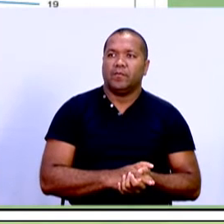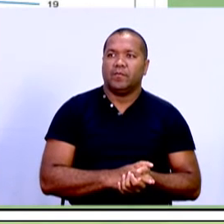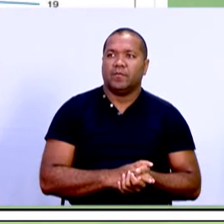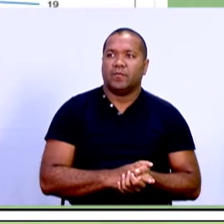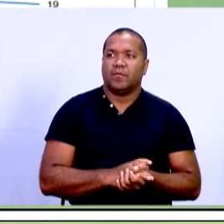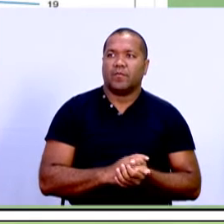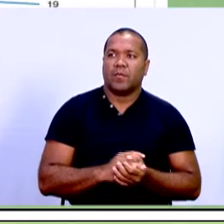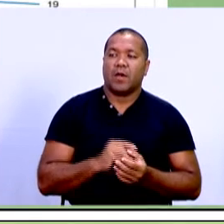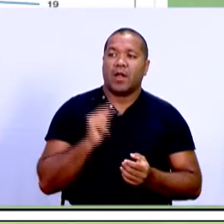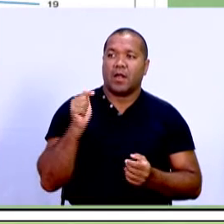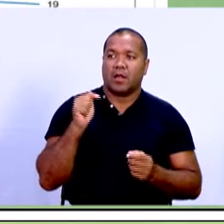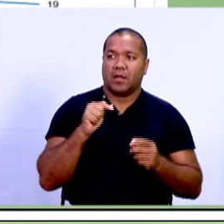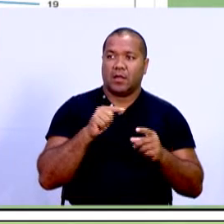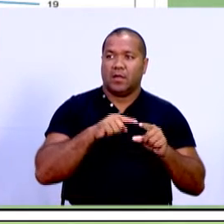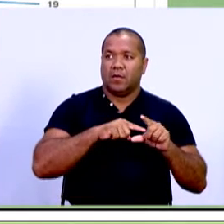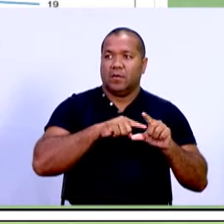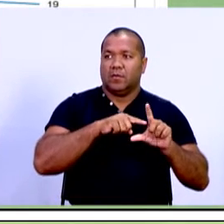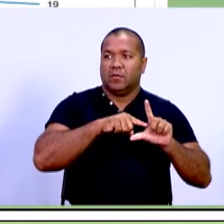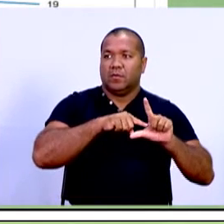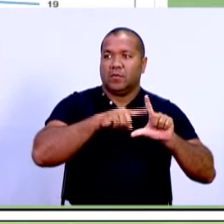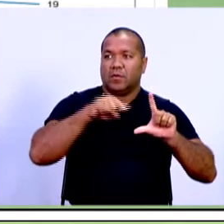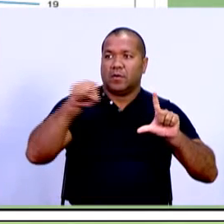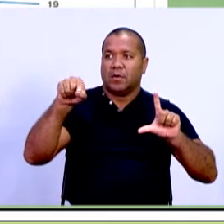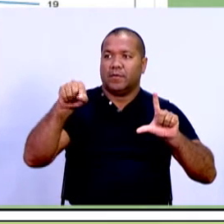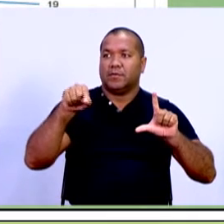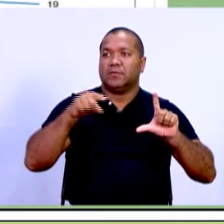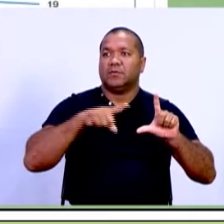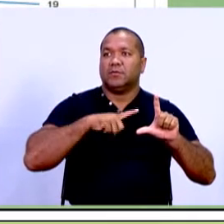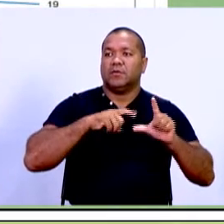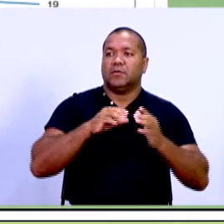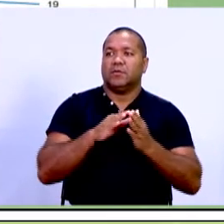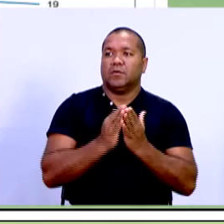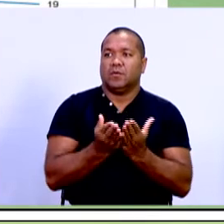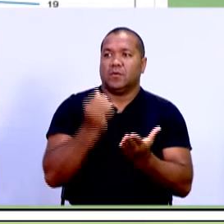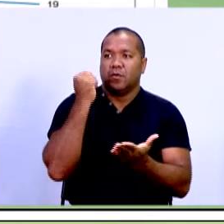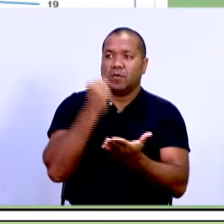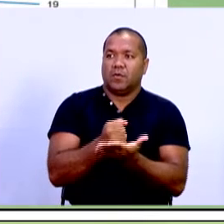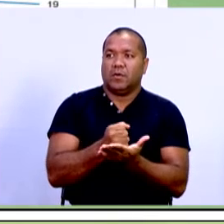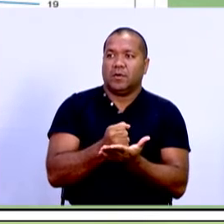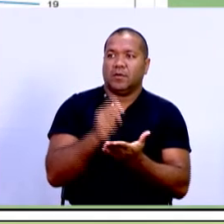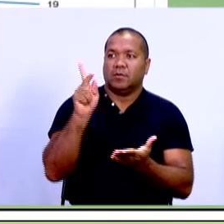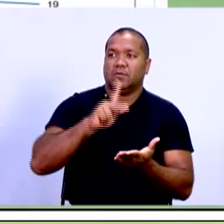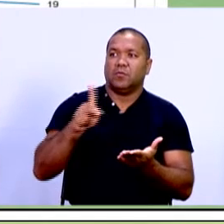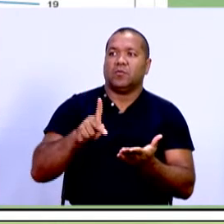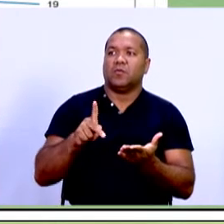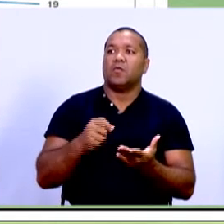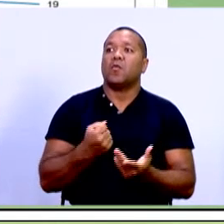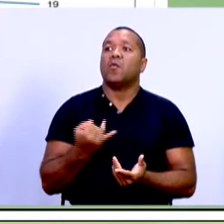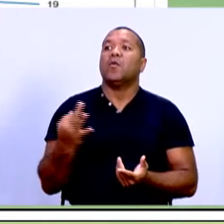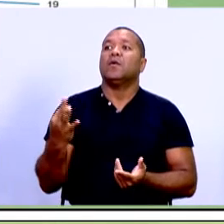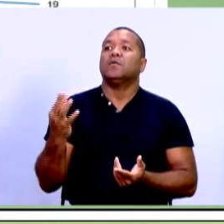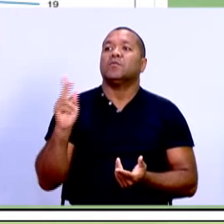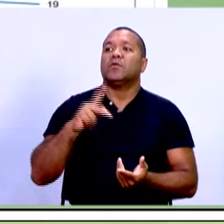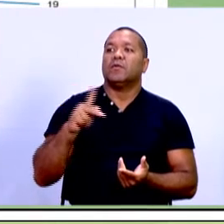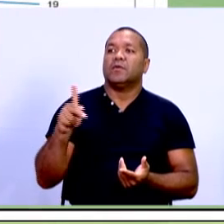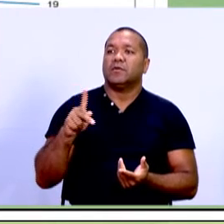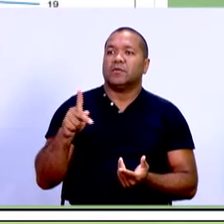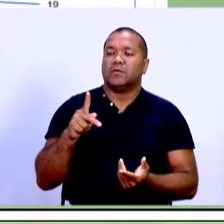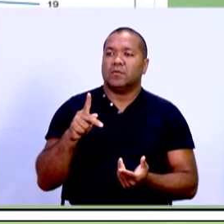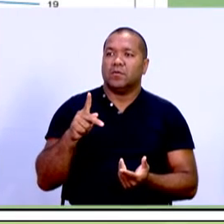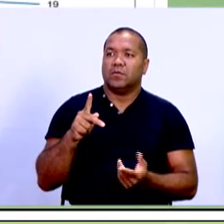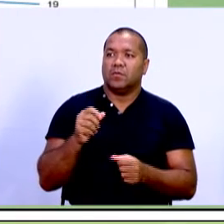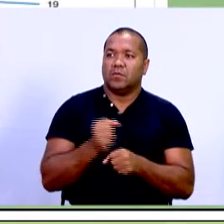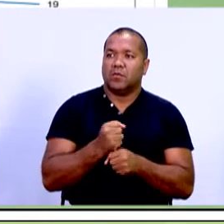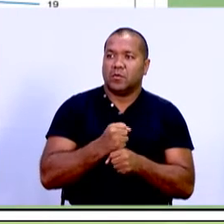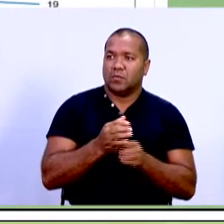aqui é um gráfico de contratação de professores, né? Quantos professores temporalmente, por